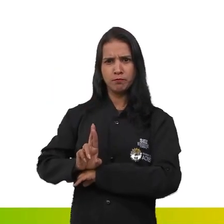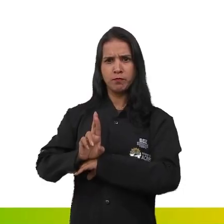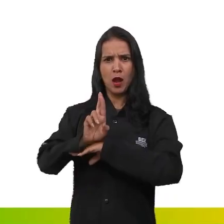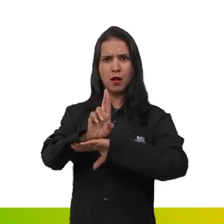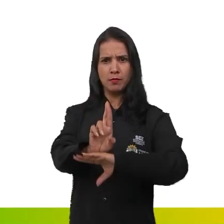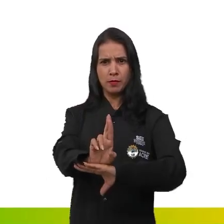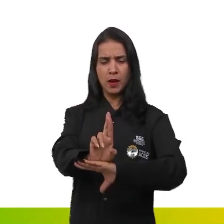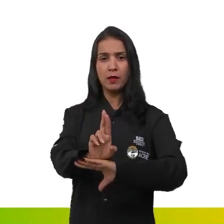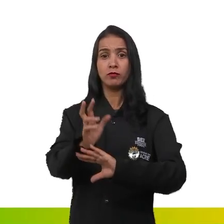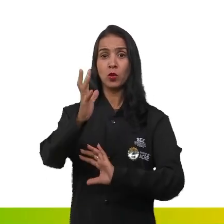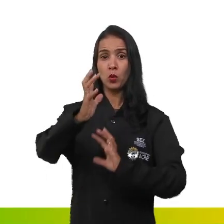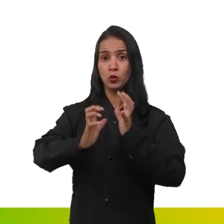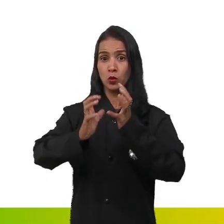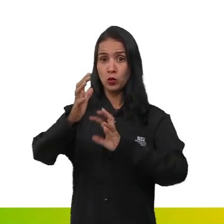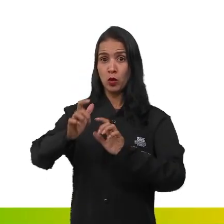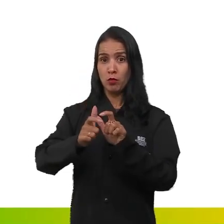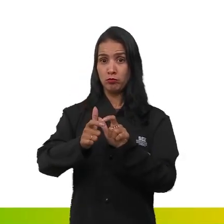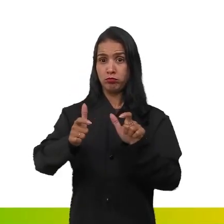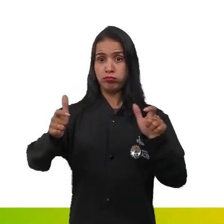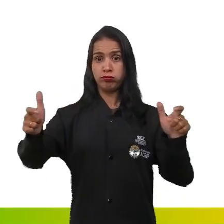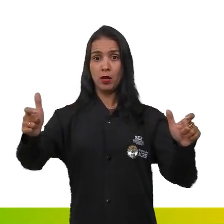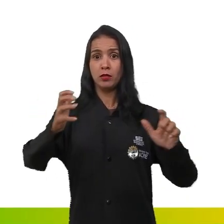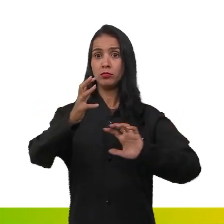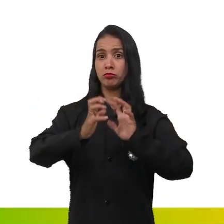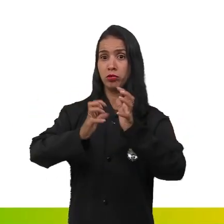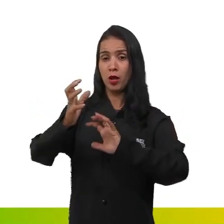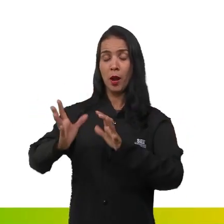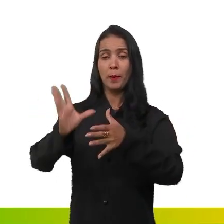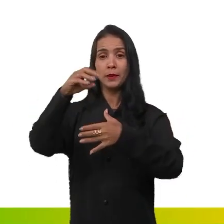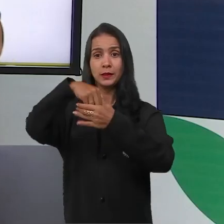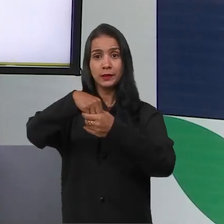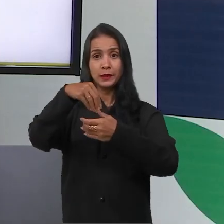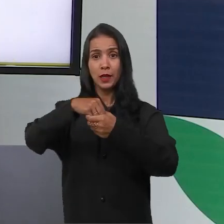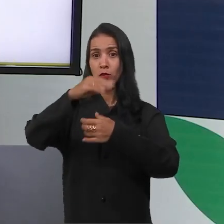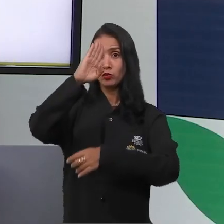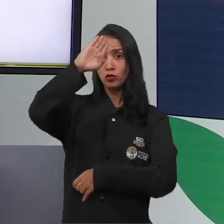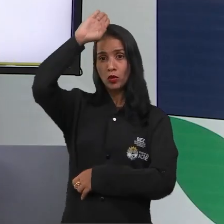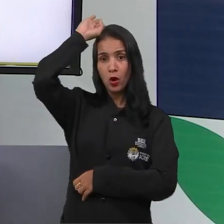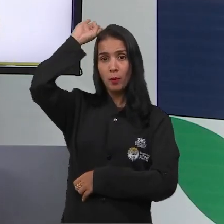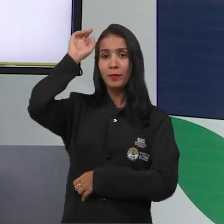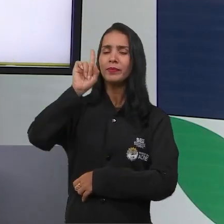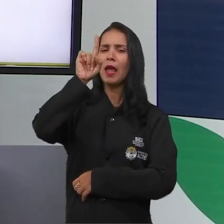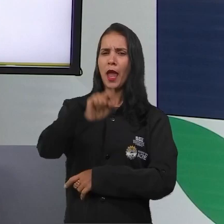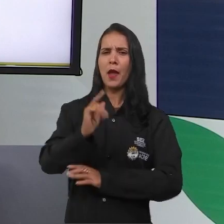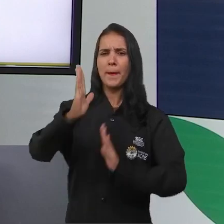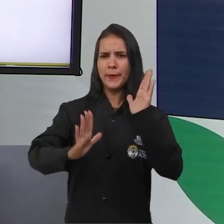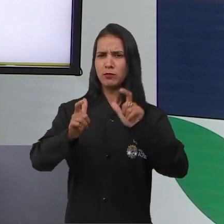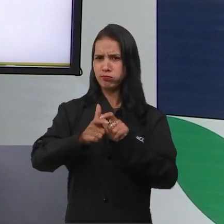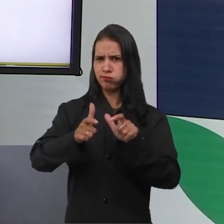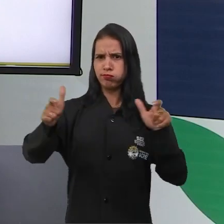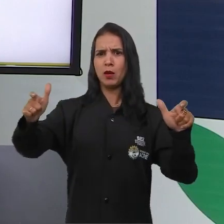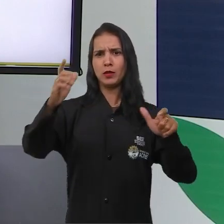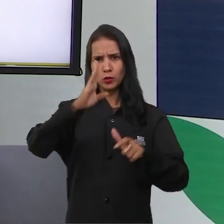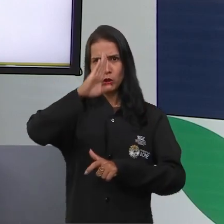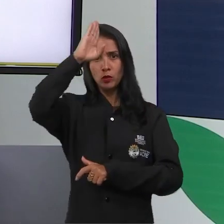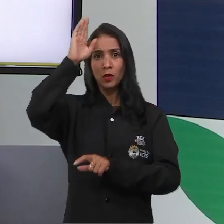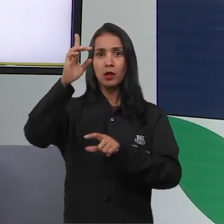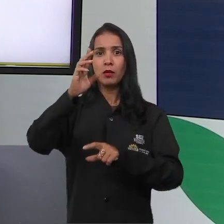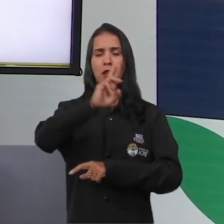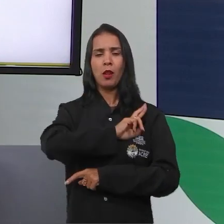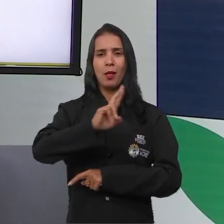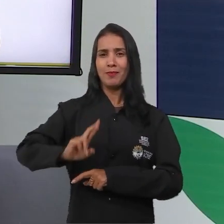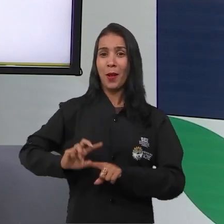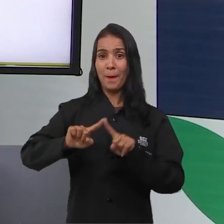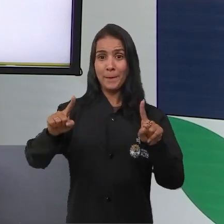conflitos internos que marcam essa era. É o período em que Roma mais se expande no período republicano, mas também tem